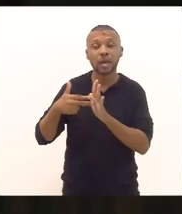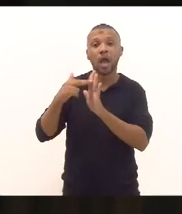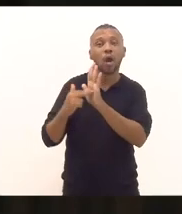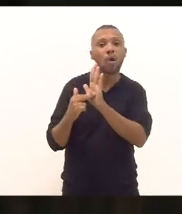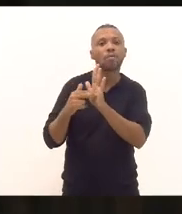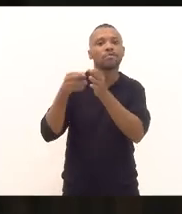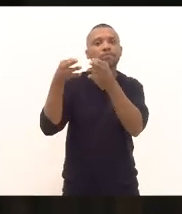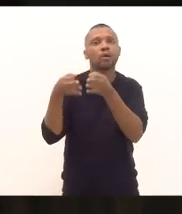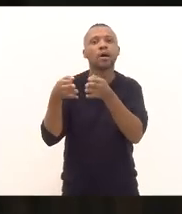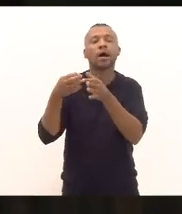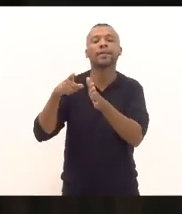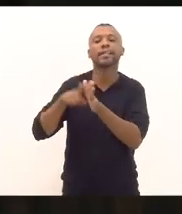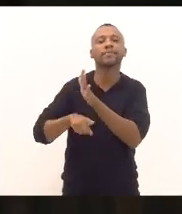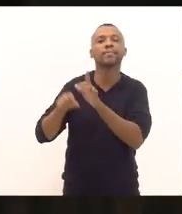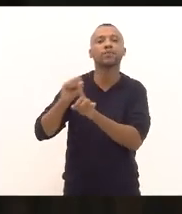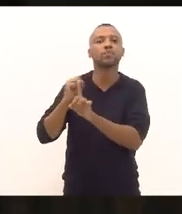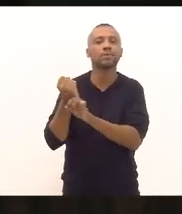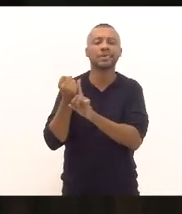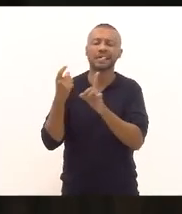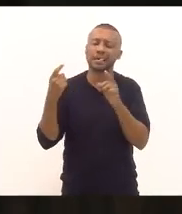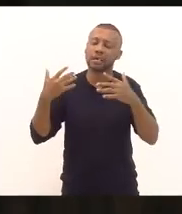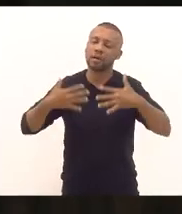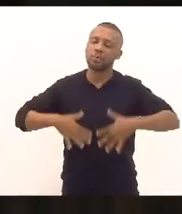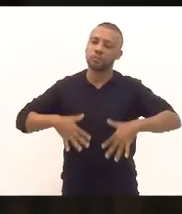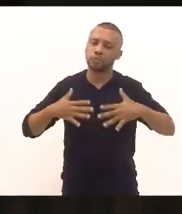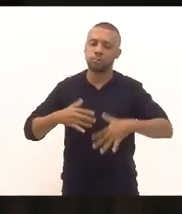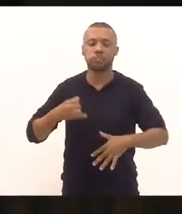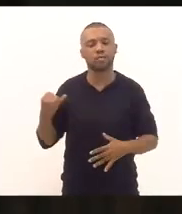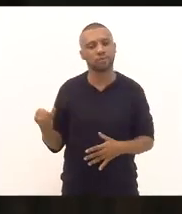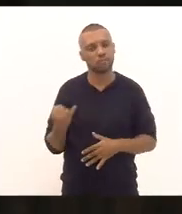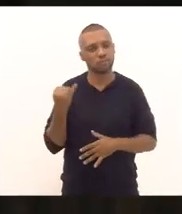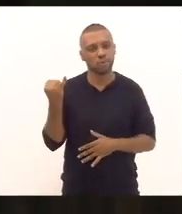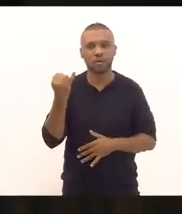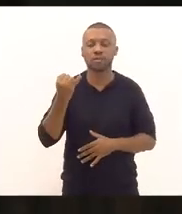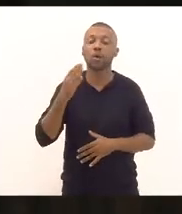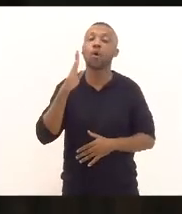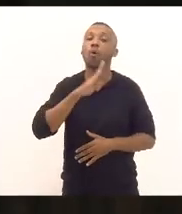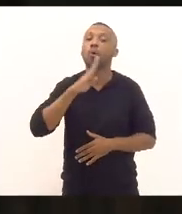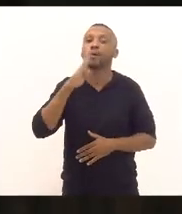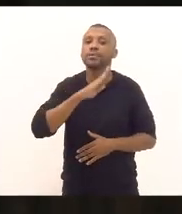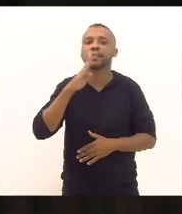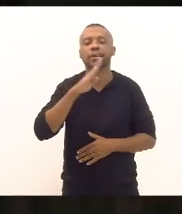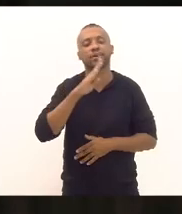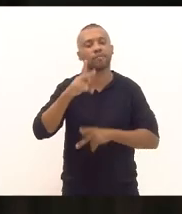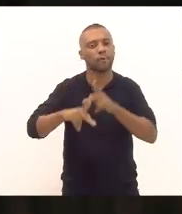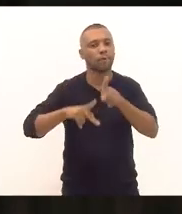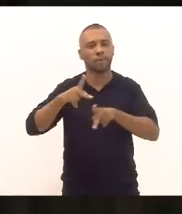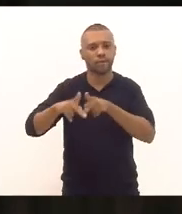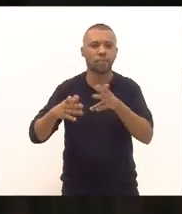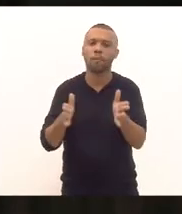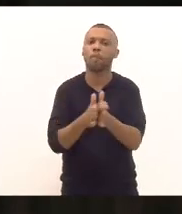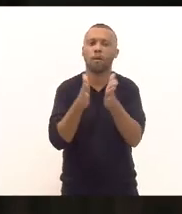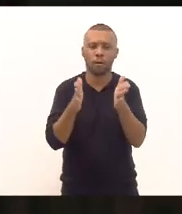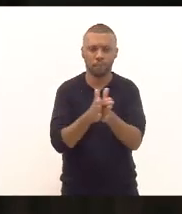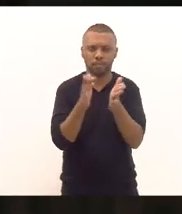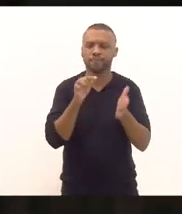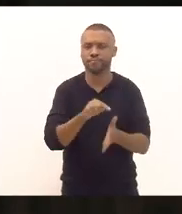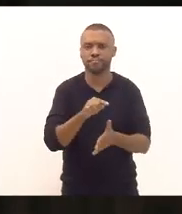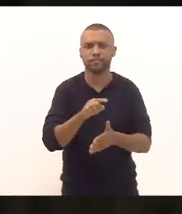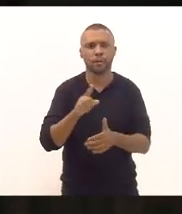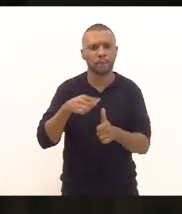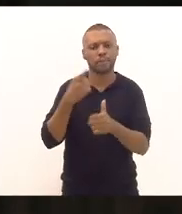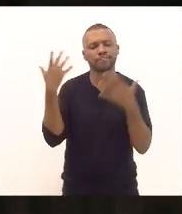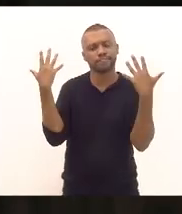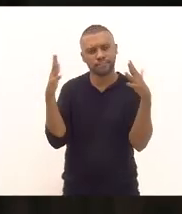mas a tarifa social que é de suma importância o urgentíssimo para a população mais carente então